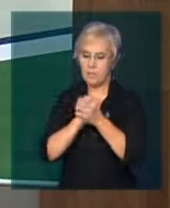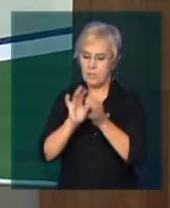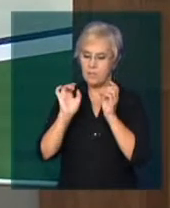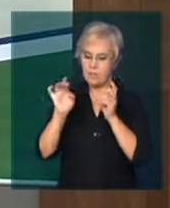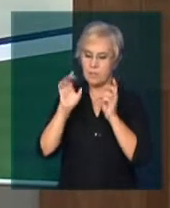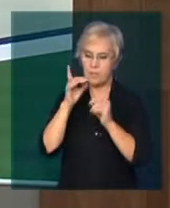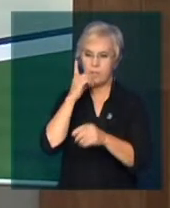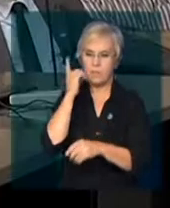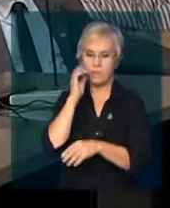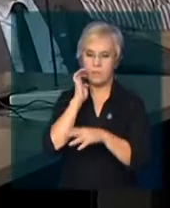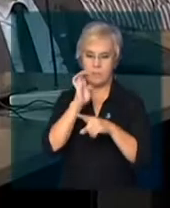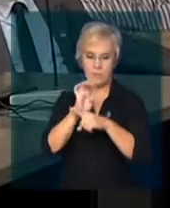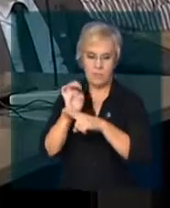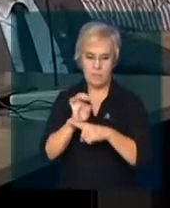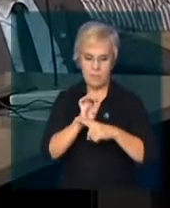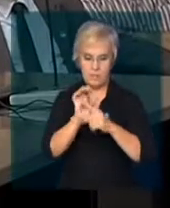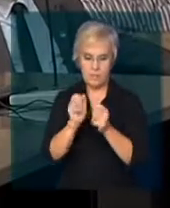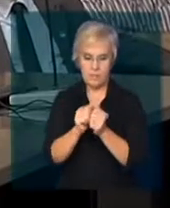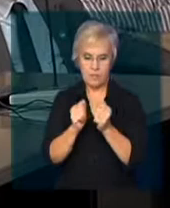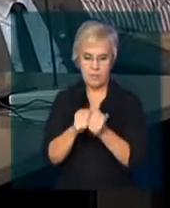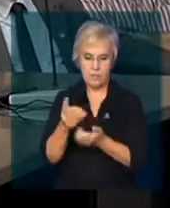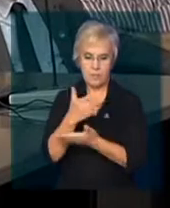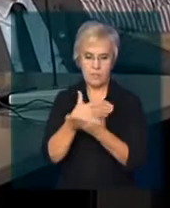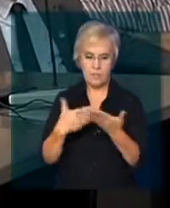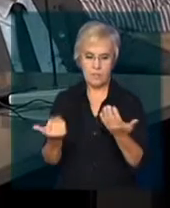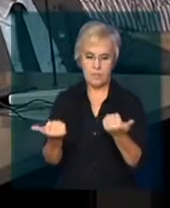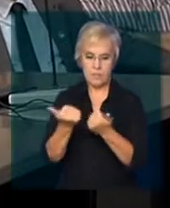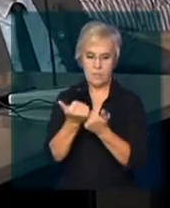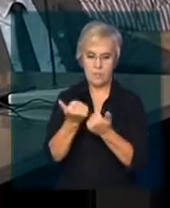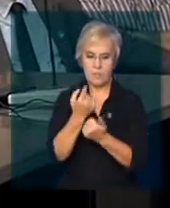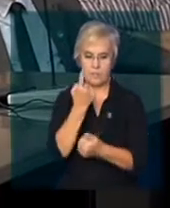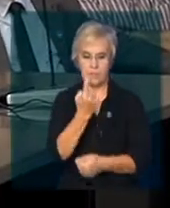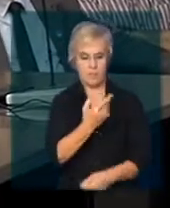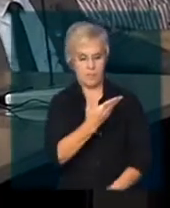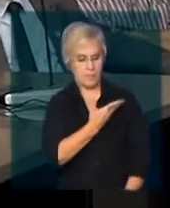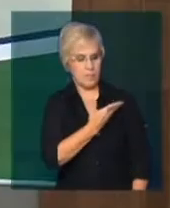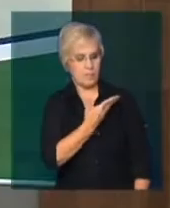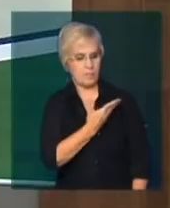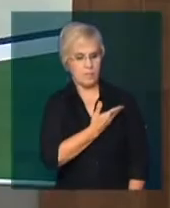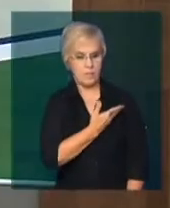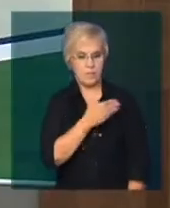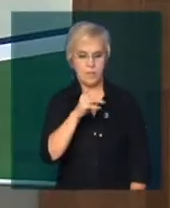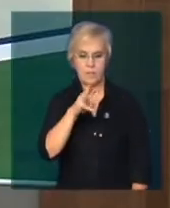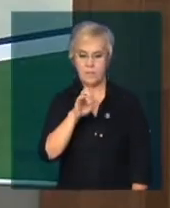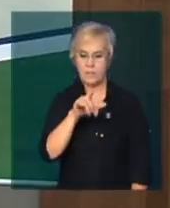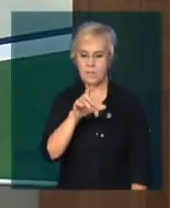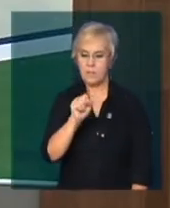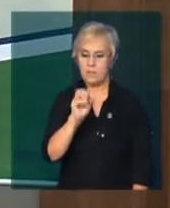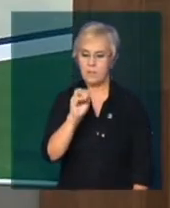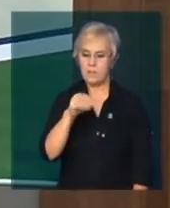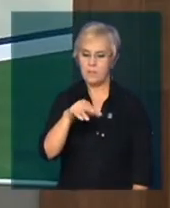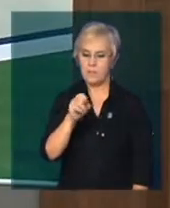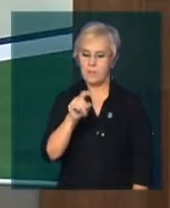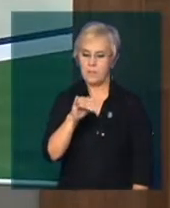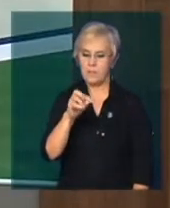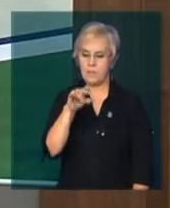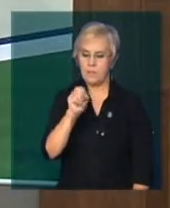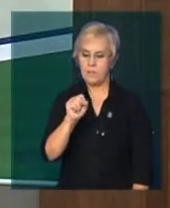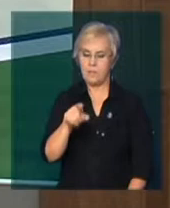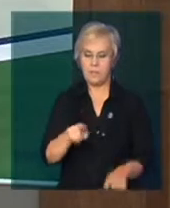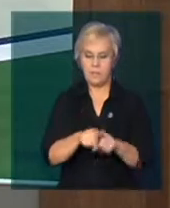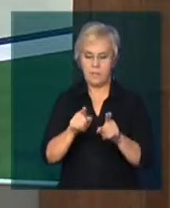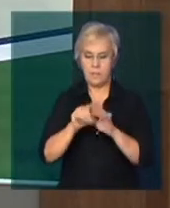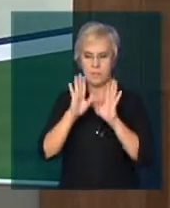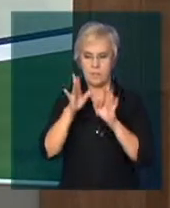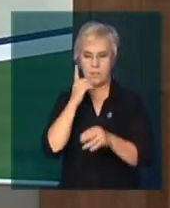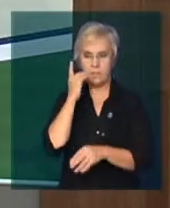deputados estaduais, e o faço em nome deste grande amigo, o Wilson Santos, que foi nosso colega lá, deputado